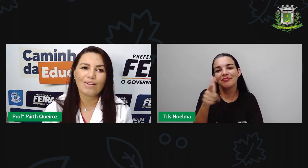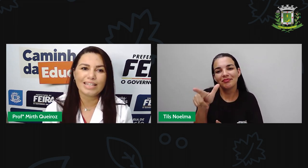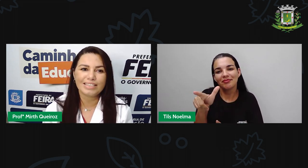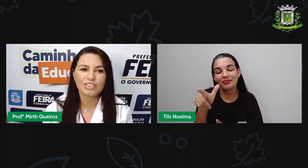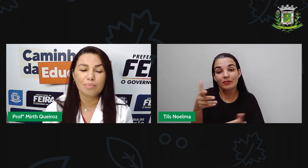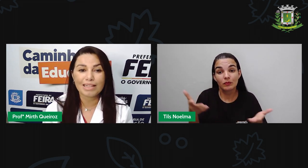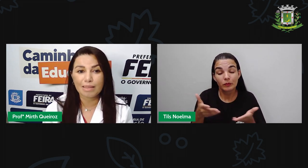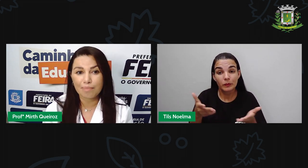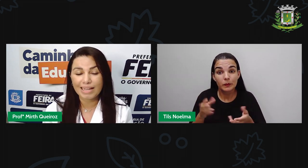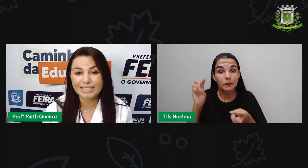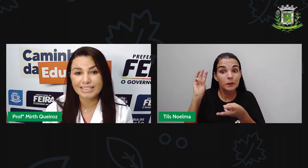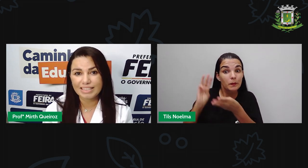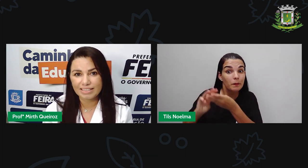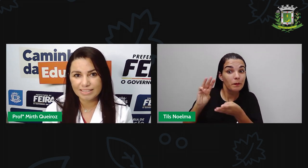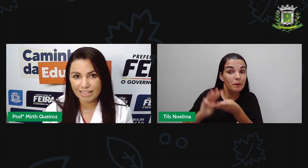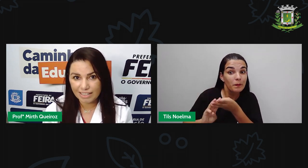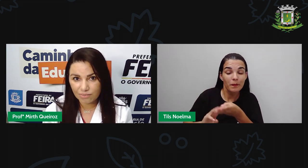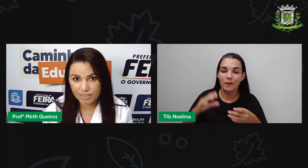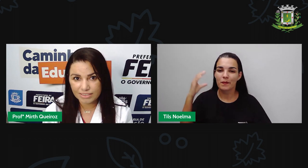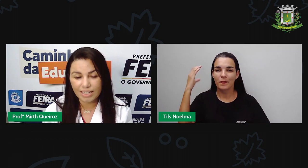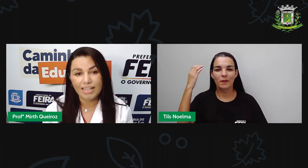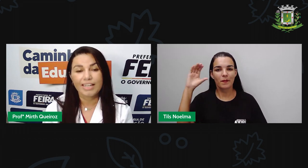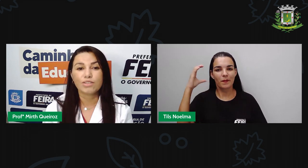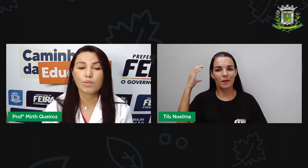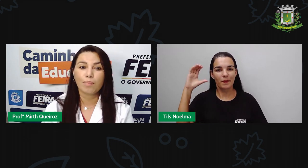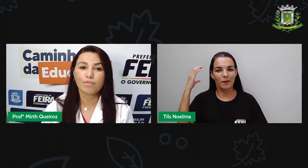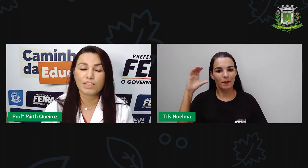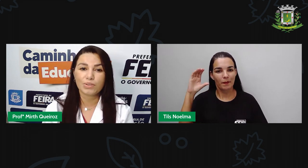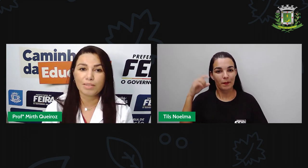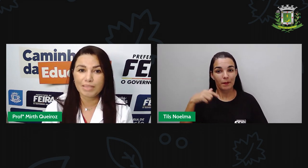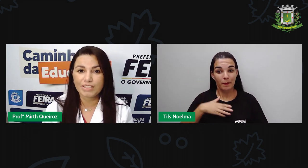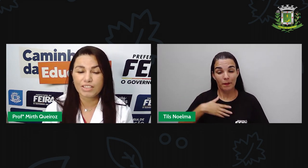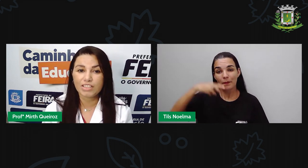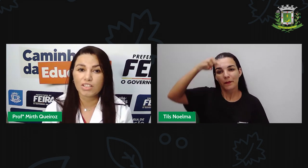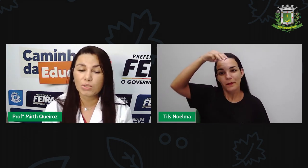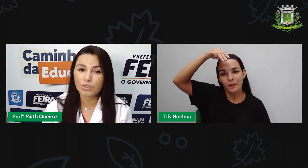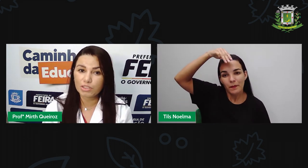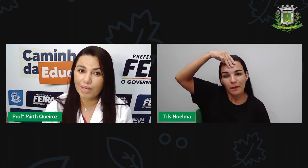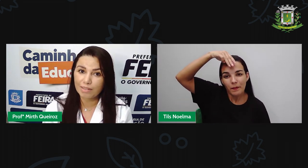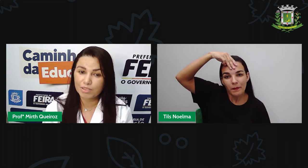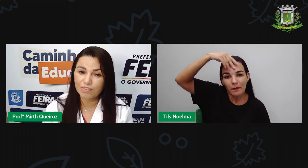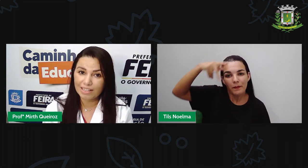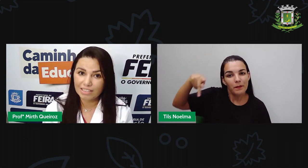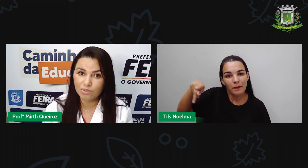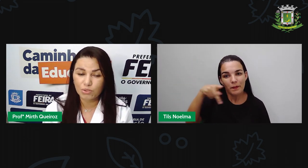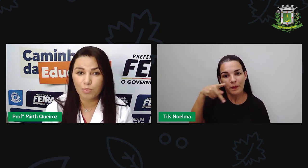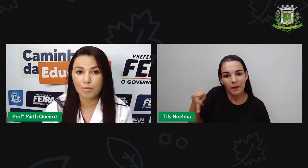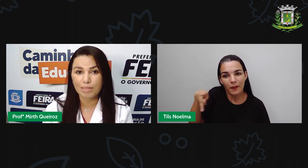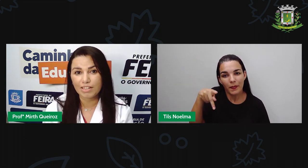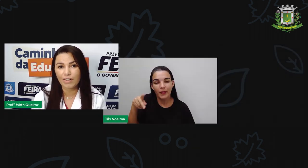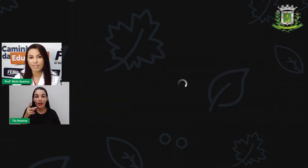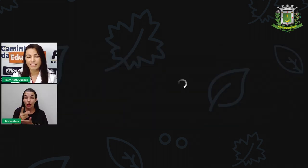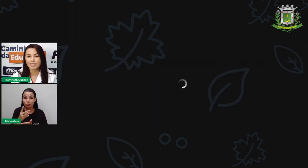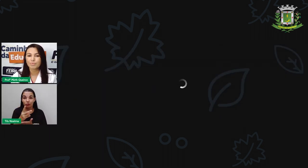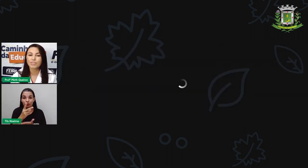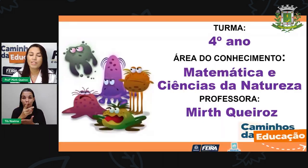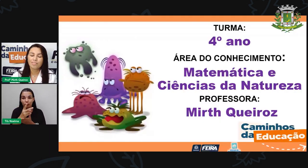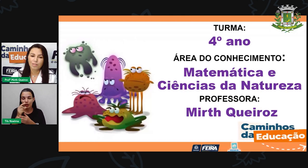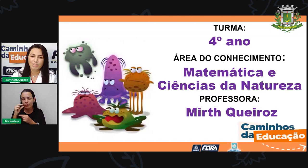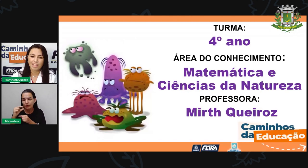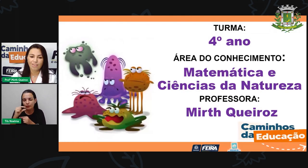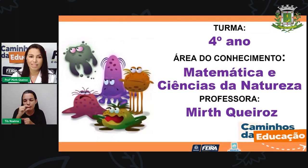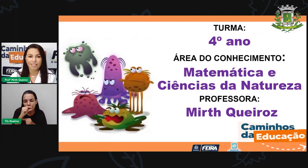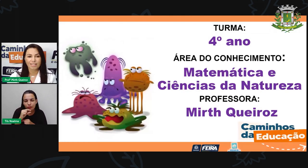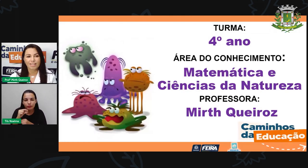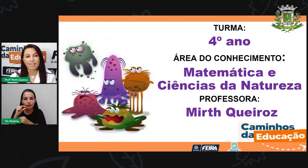teremos aula aí de matemática e ciência da natureza. Eu sou a professora Michi e nós continuaremos falando sobre micro-organismo.